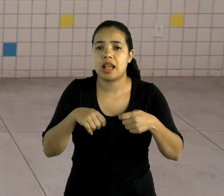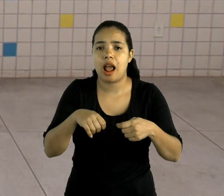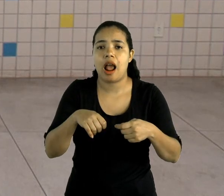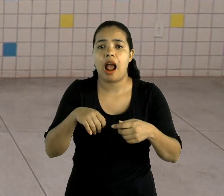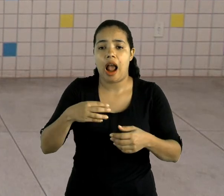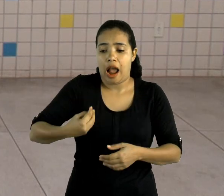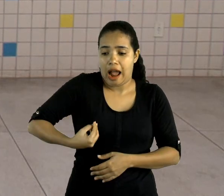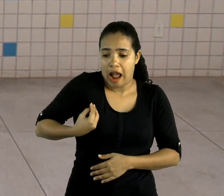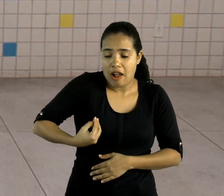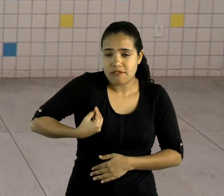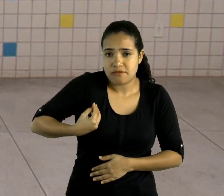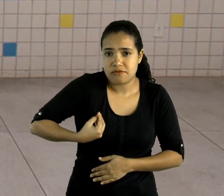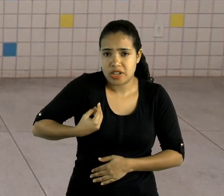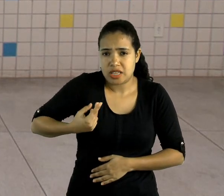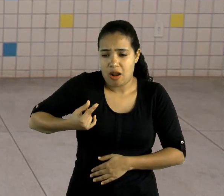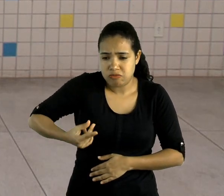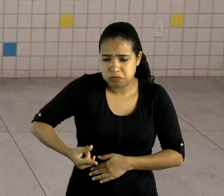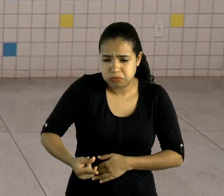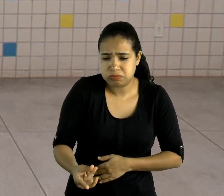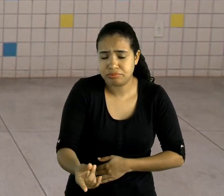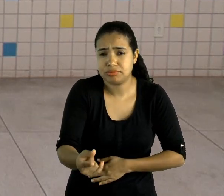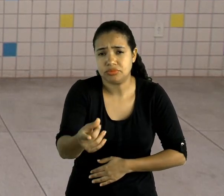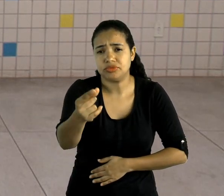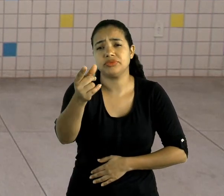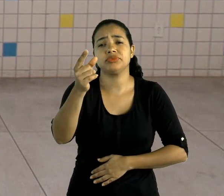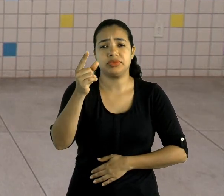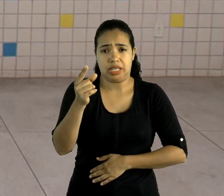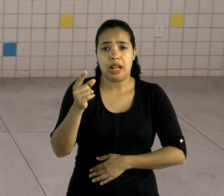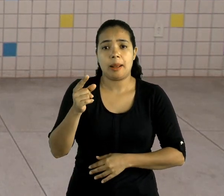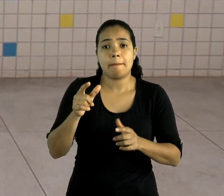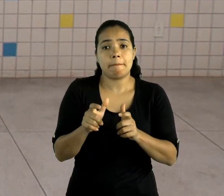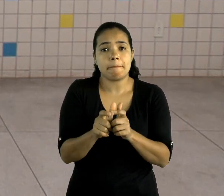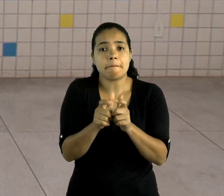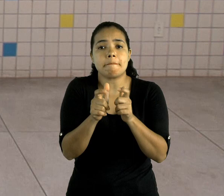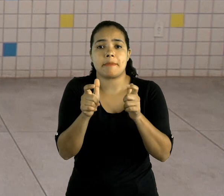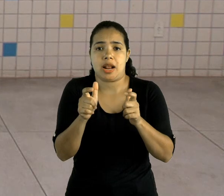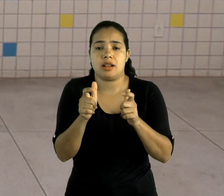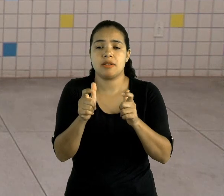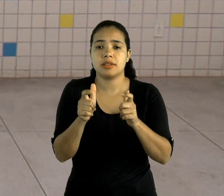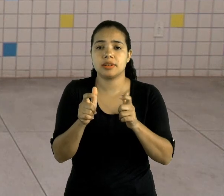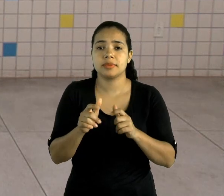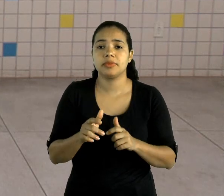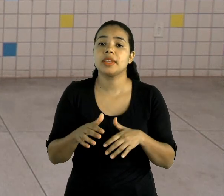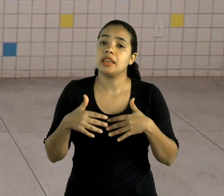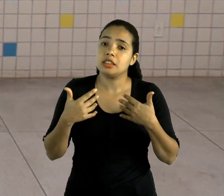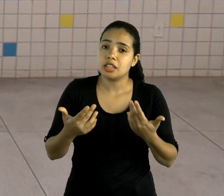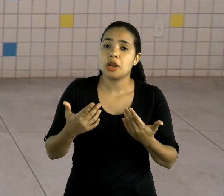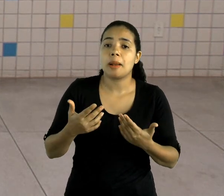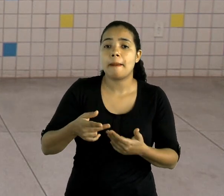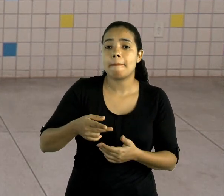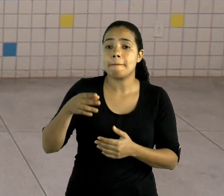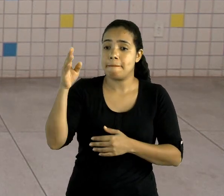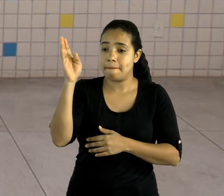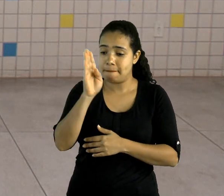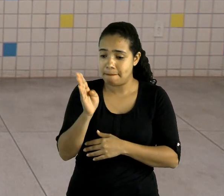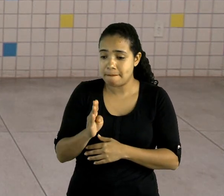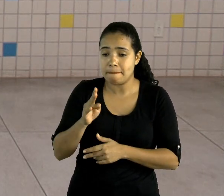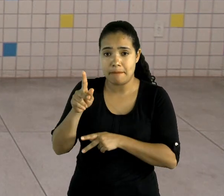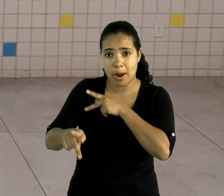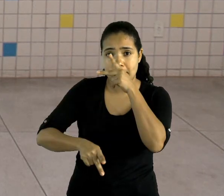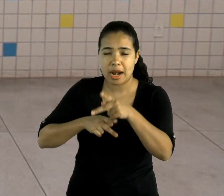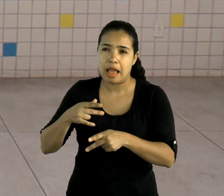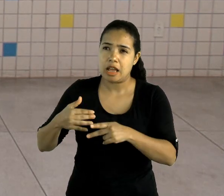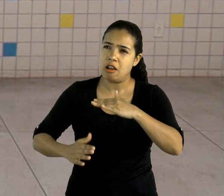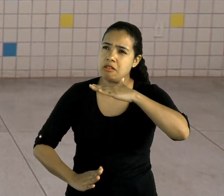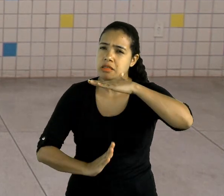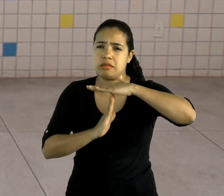expectativa de vida ela se torne cada vez maior. E espera-se que o brasileiro ele viva até os 80